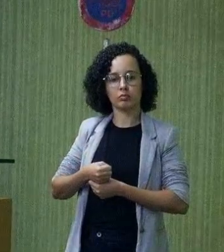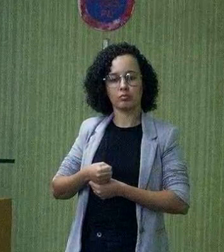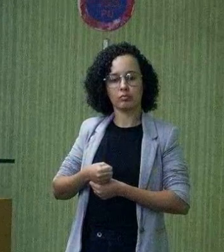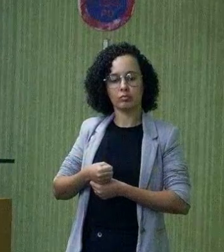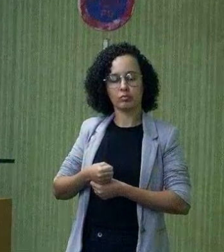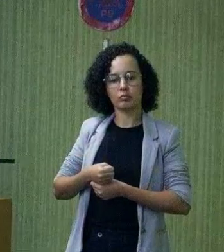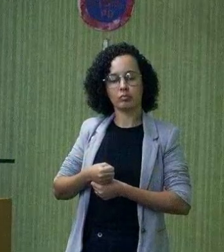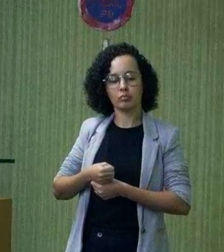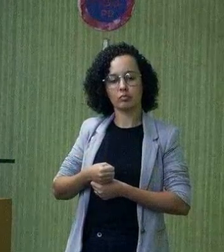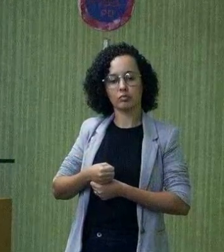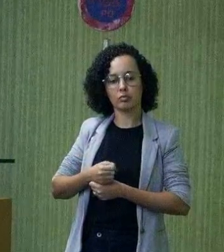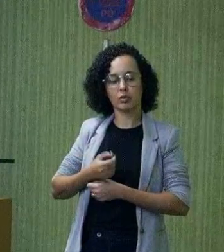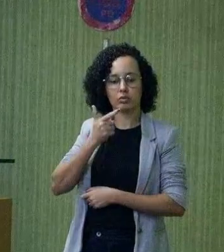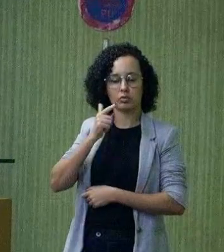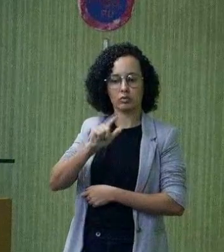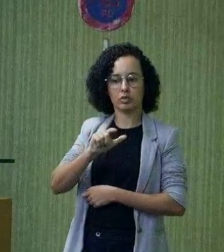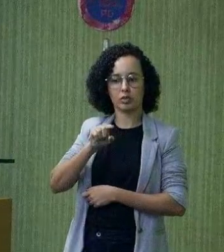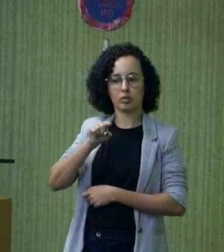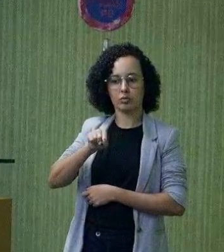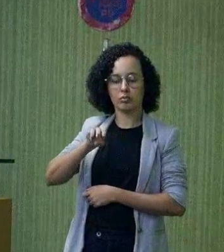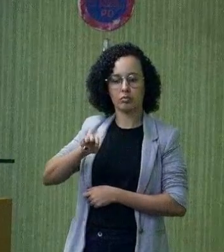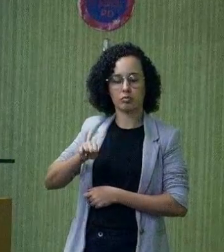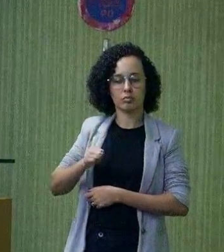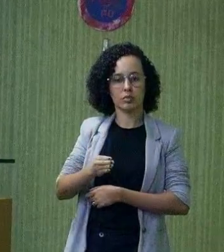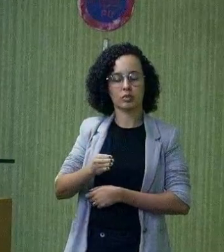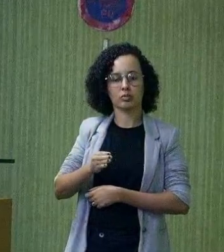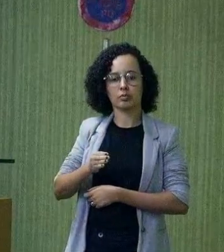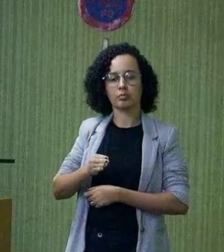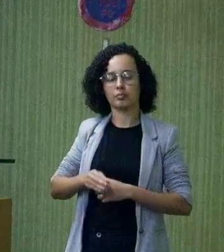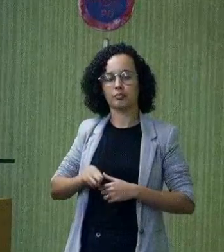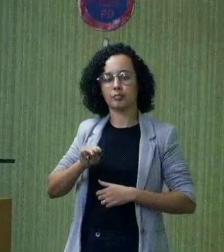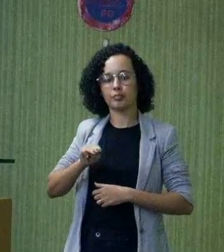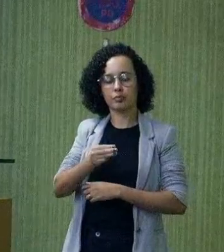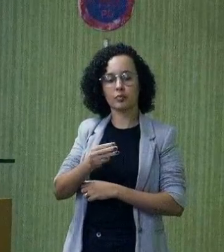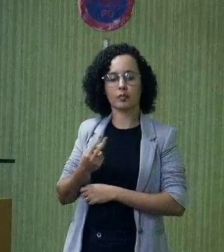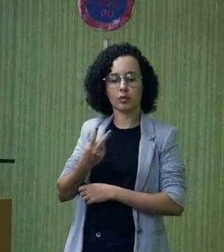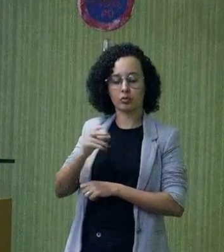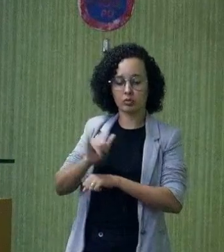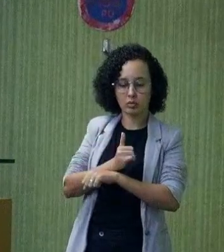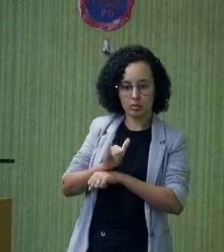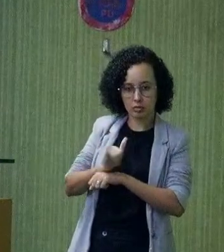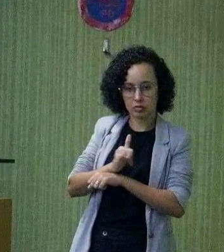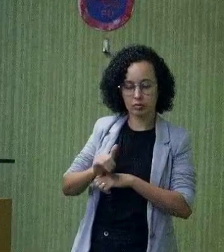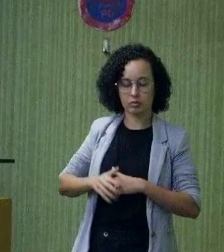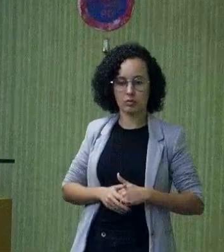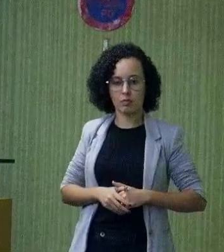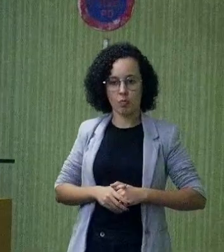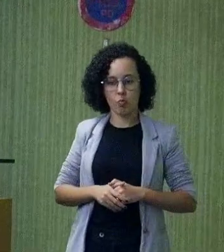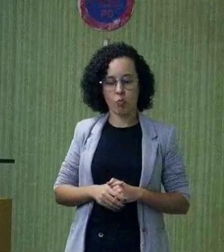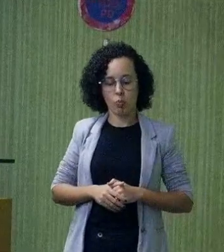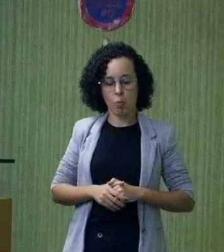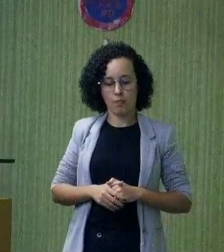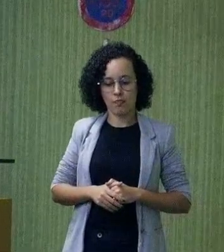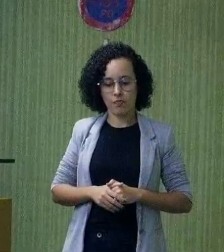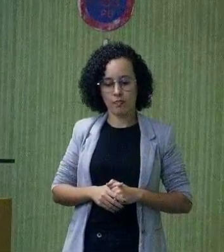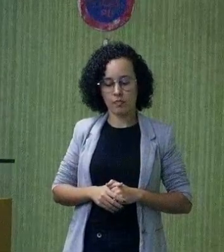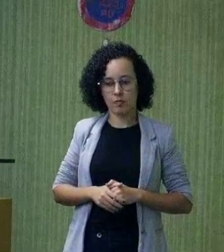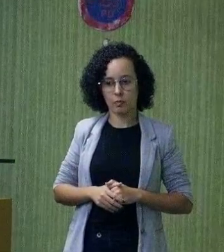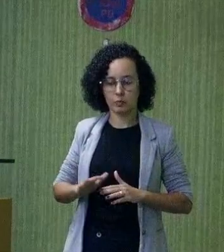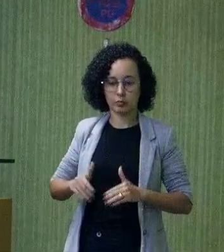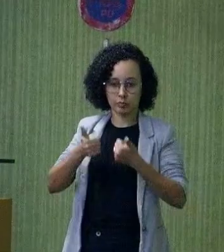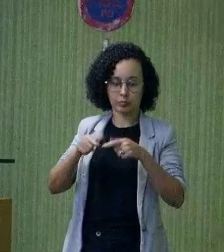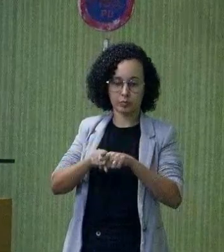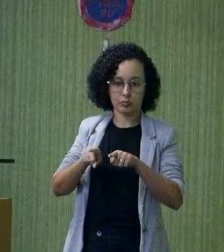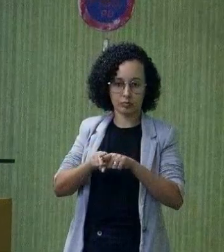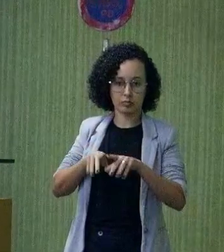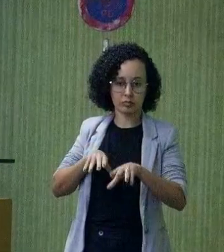essa taxa aí de 150.000 titulações anuais são 12 estratégias apontadas a qualidade da graduação também isso